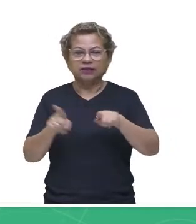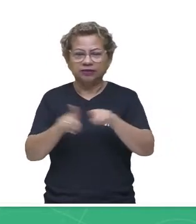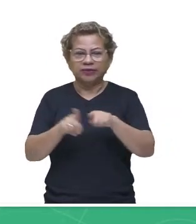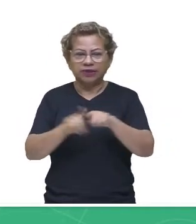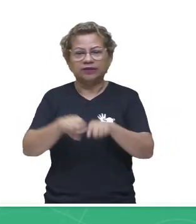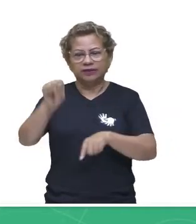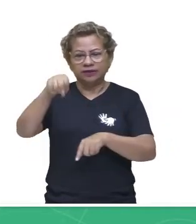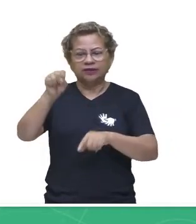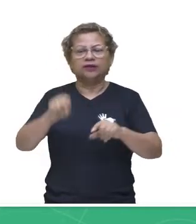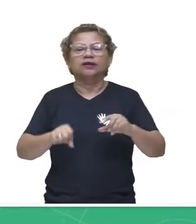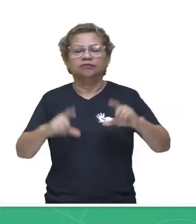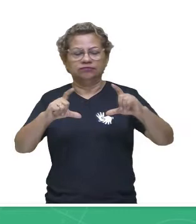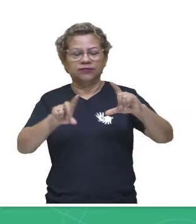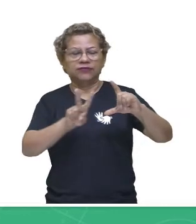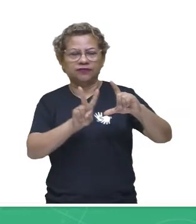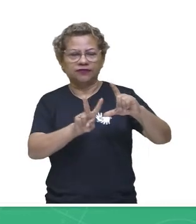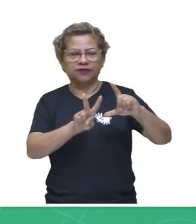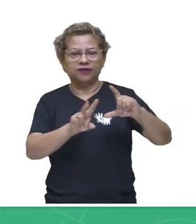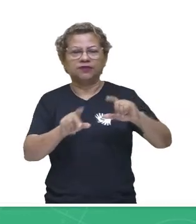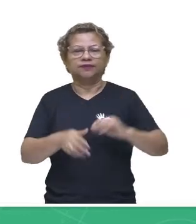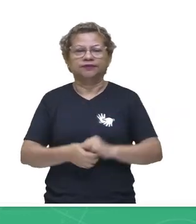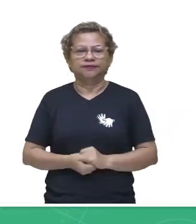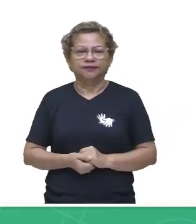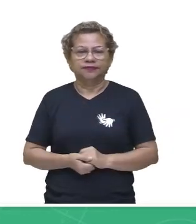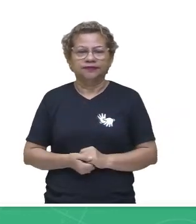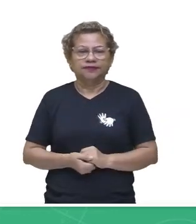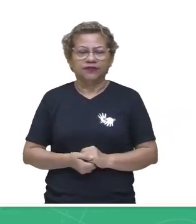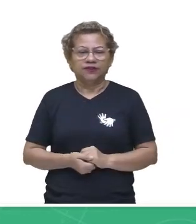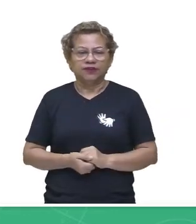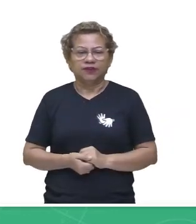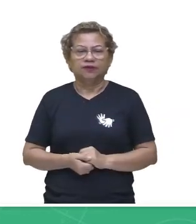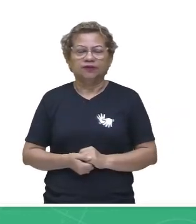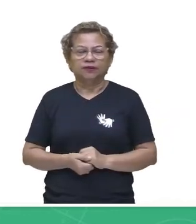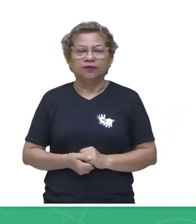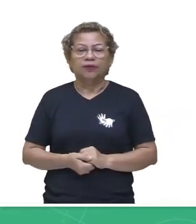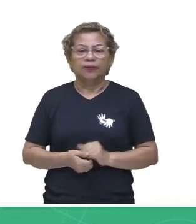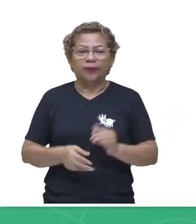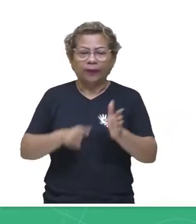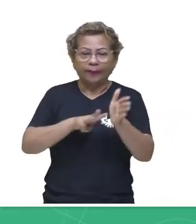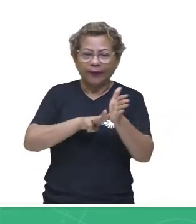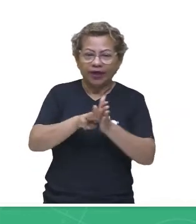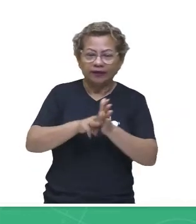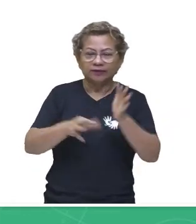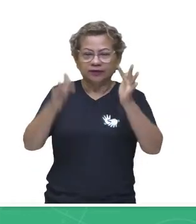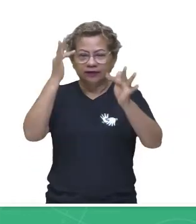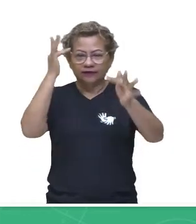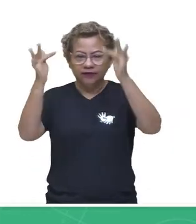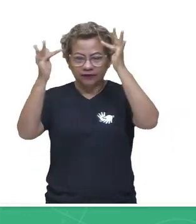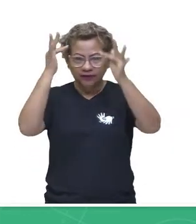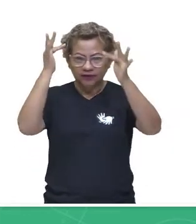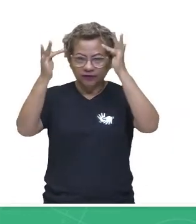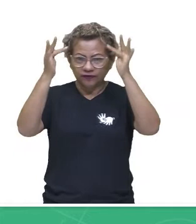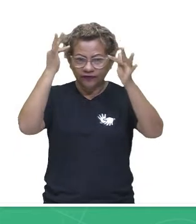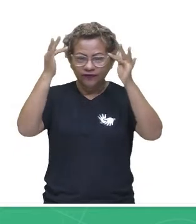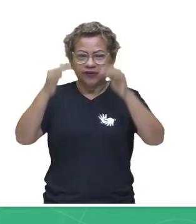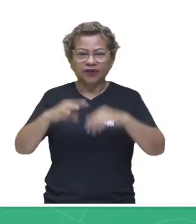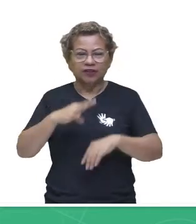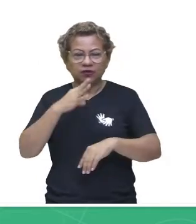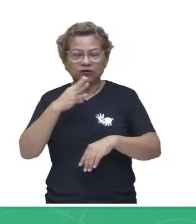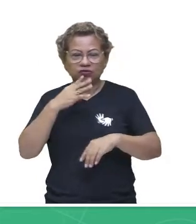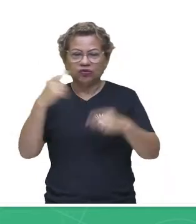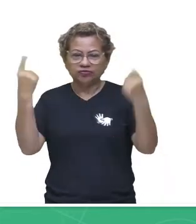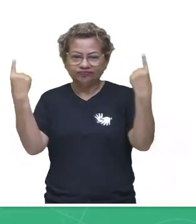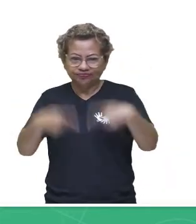agostiniano, conhecido como disputa, deixou de ser utilizado. Isso aqui é falso. Por que é falso? Porque